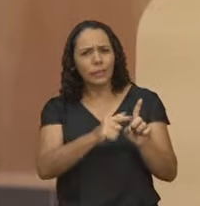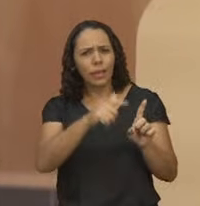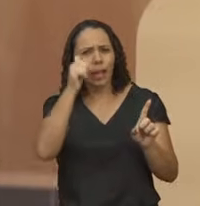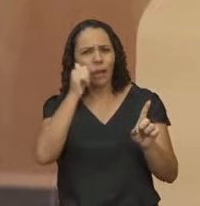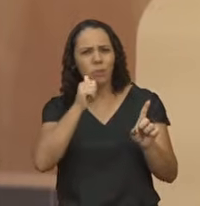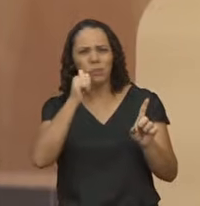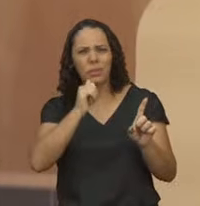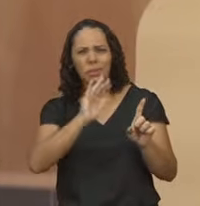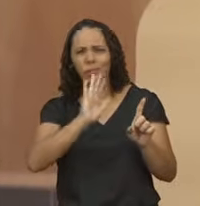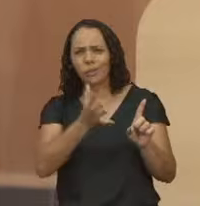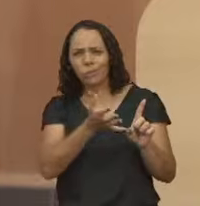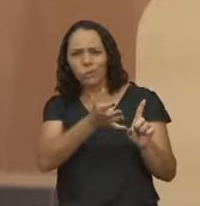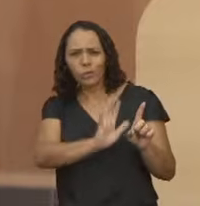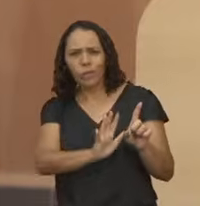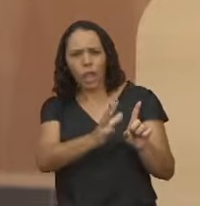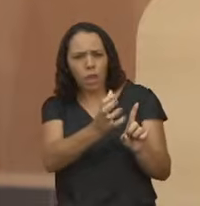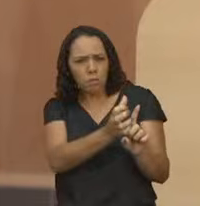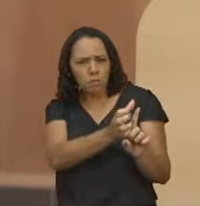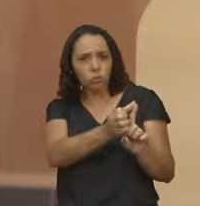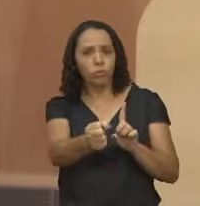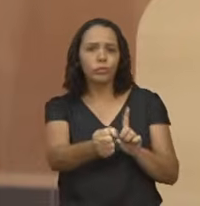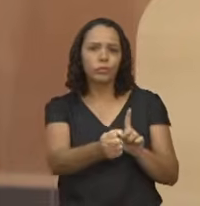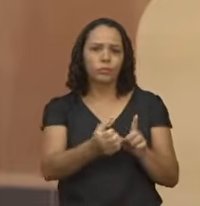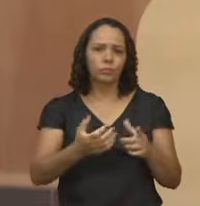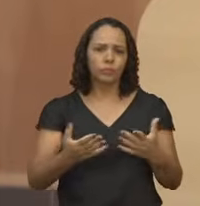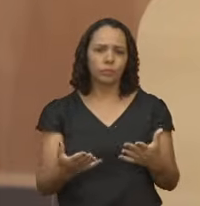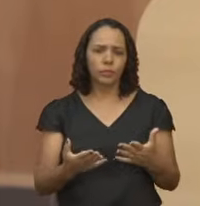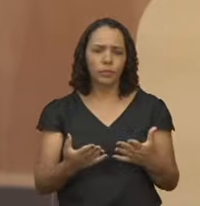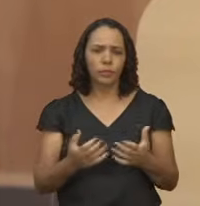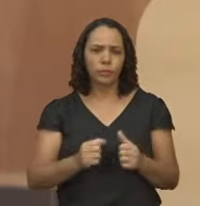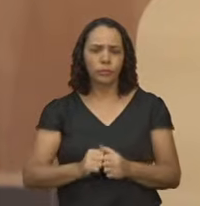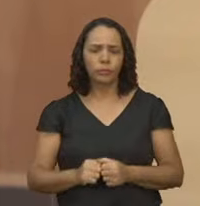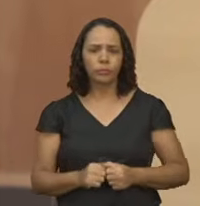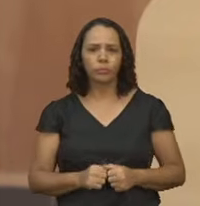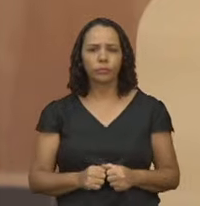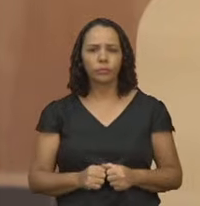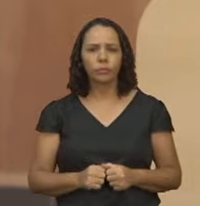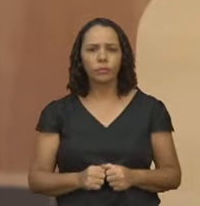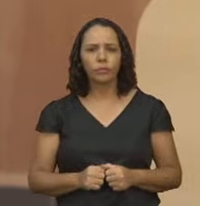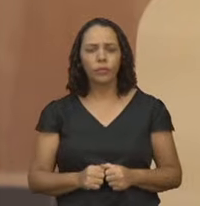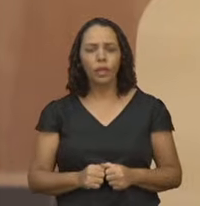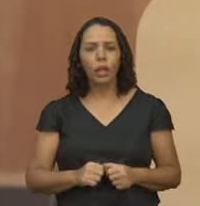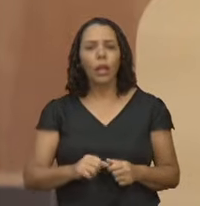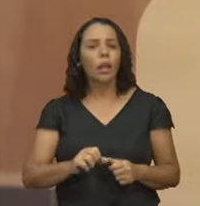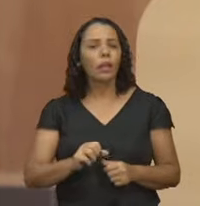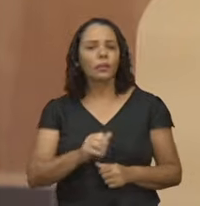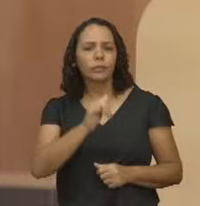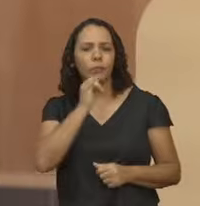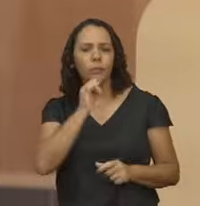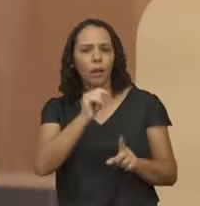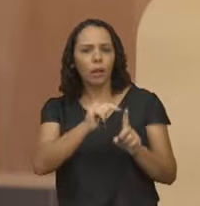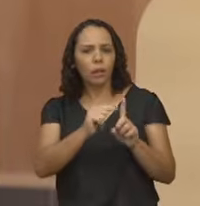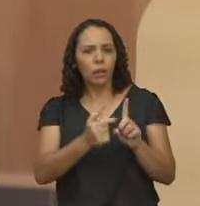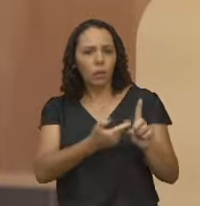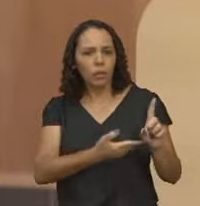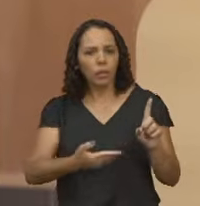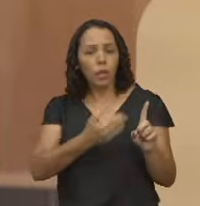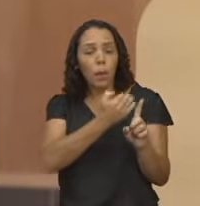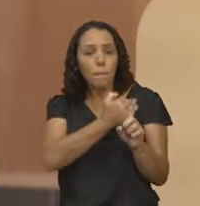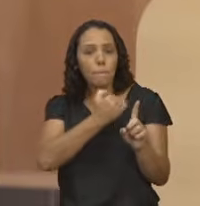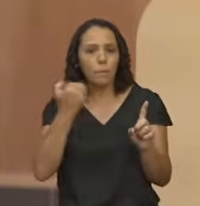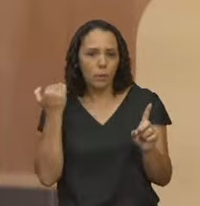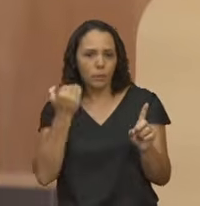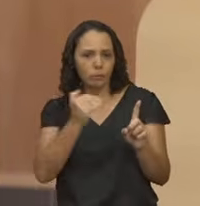com algumas questões diferentes de qualquer outro luto. Esse é um luto muito, muito específico,